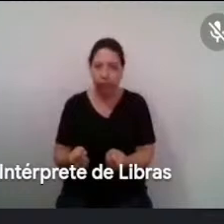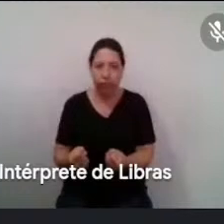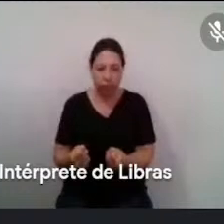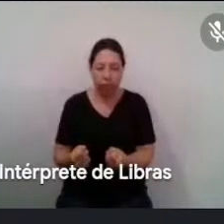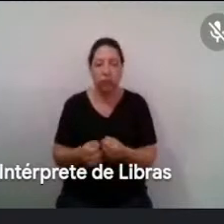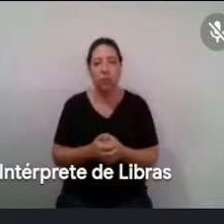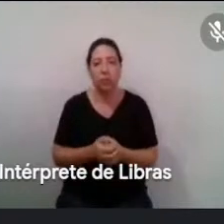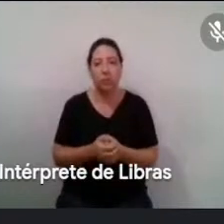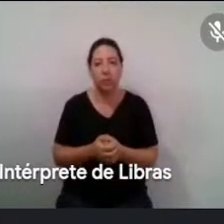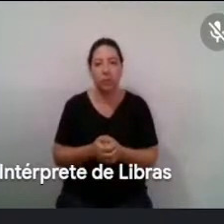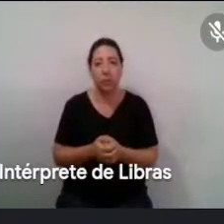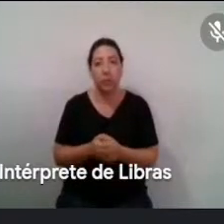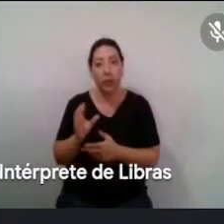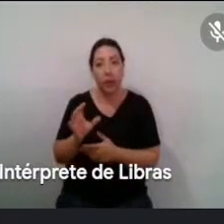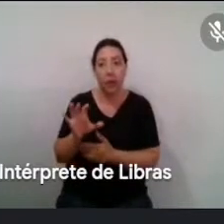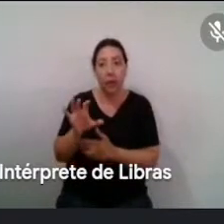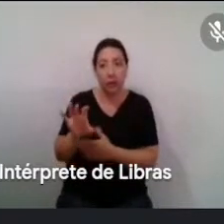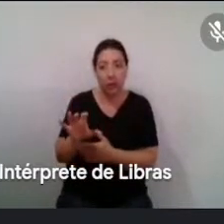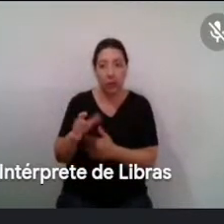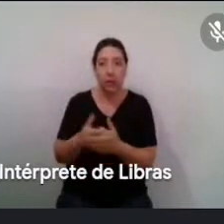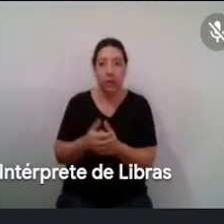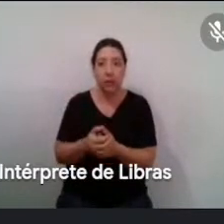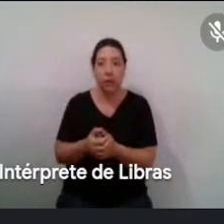aqui, acompanhando